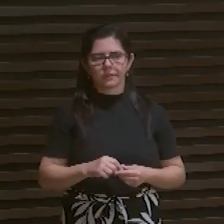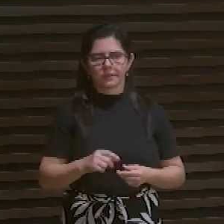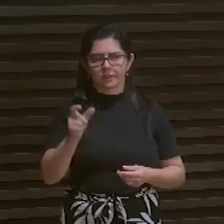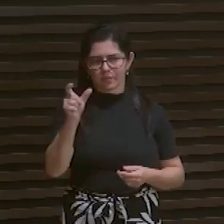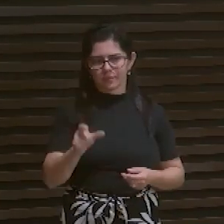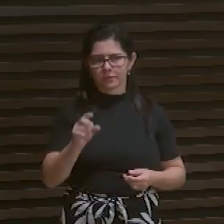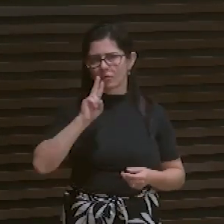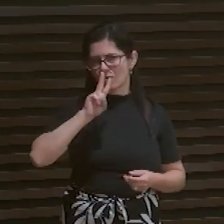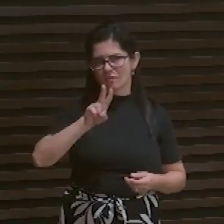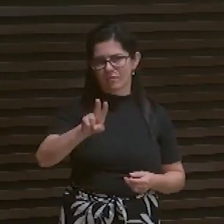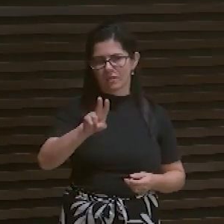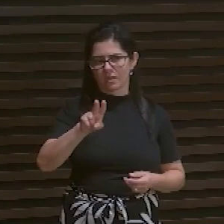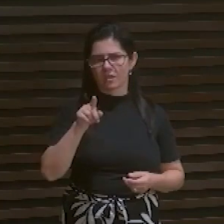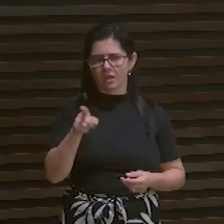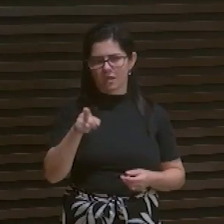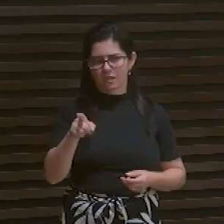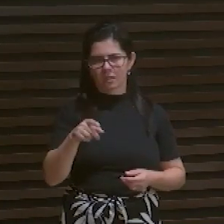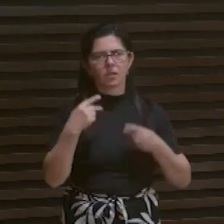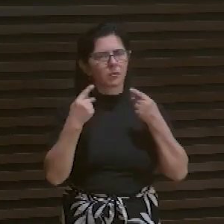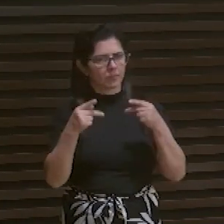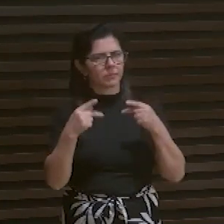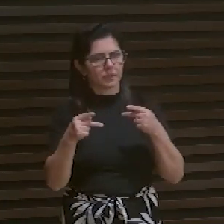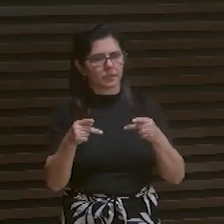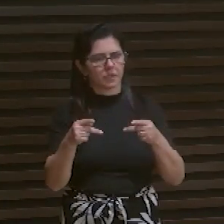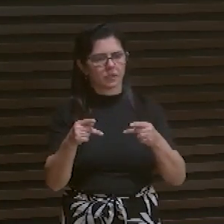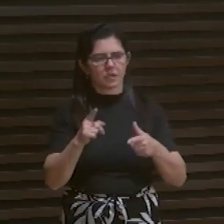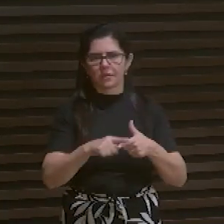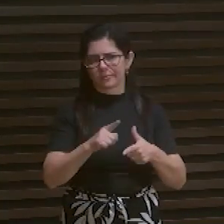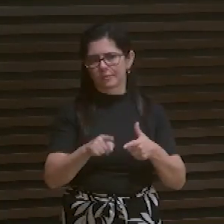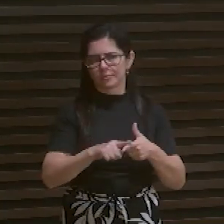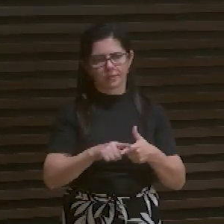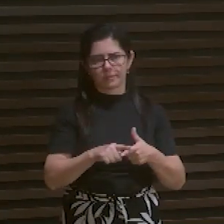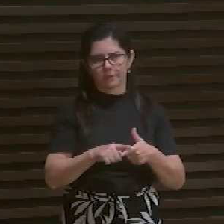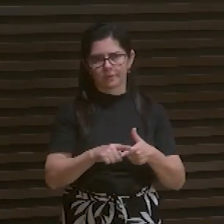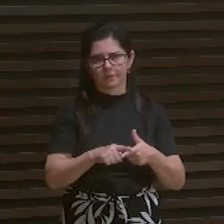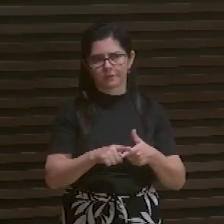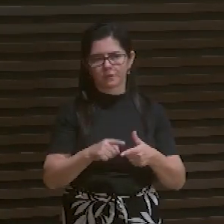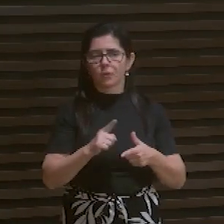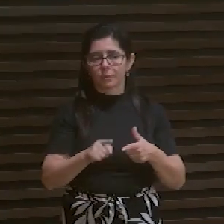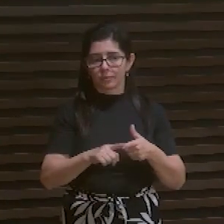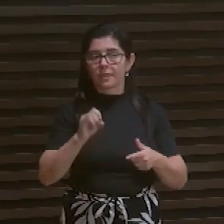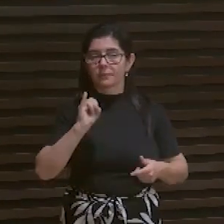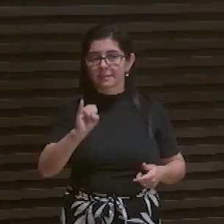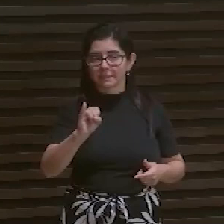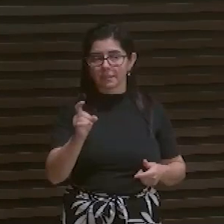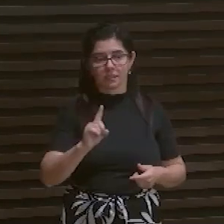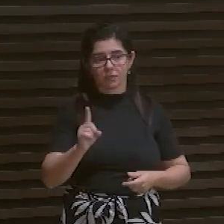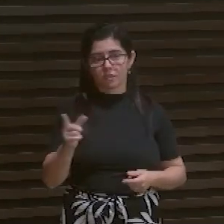Maurício do que o Marcinho. Não tem problema. O problema está quando eu deixo de vir à igreja porque alguém prega.